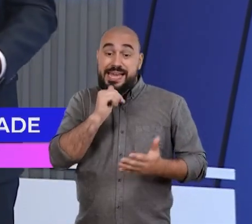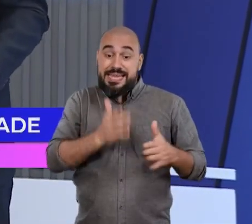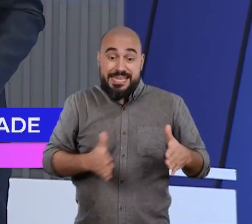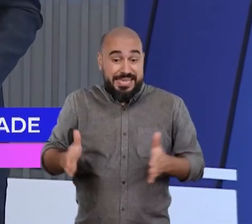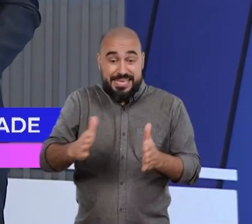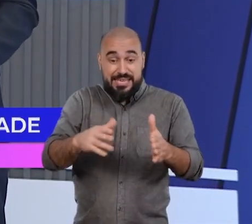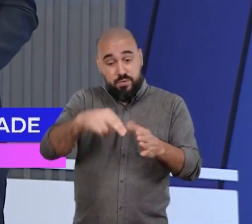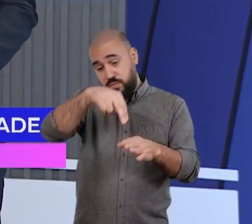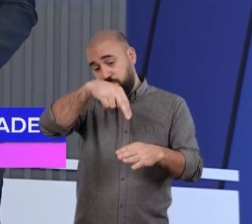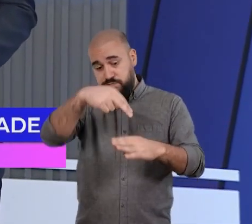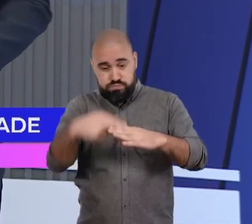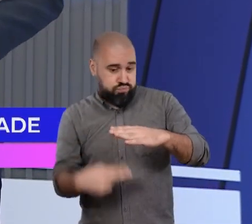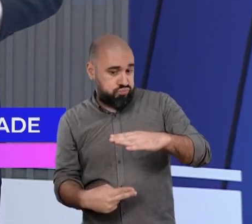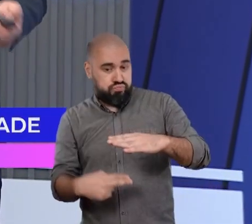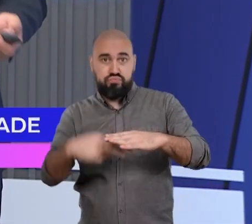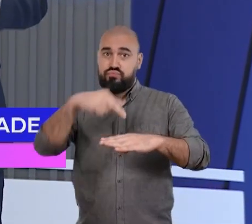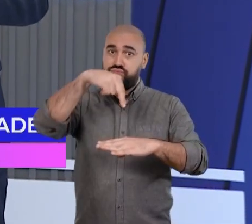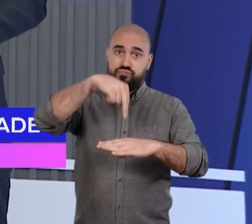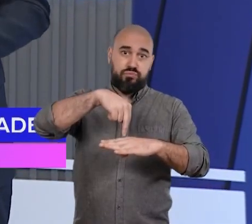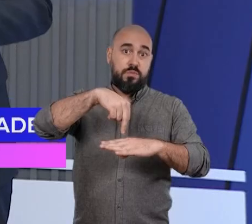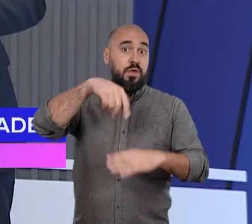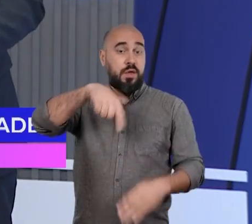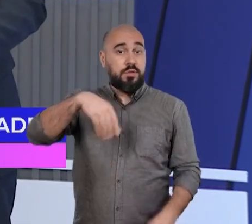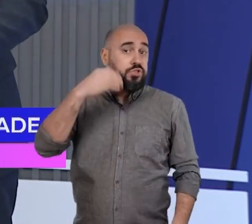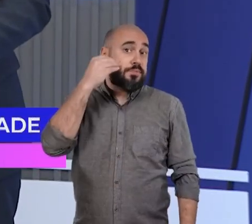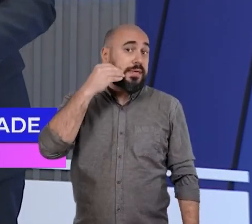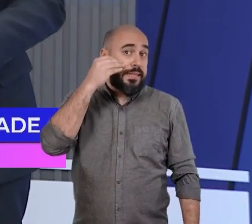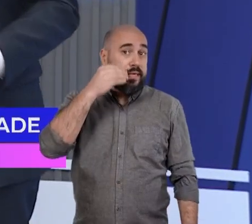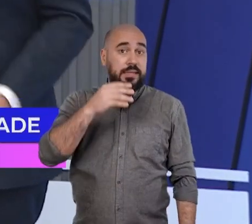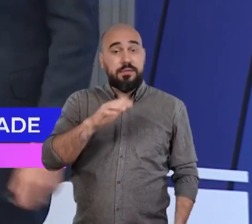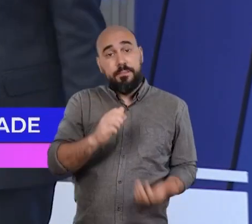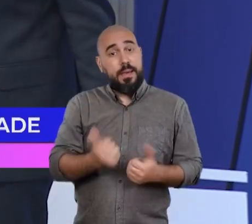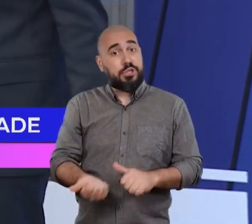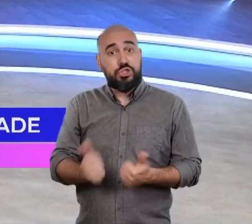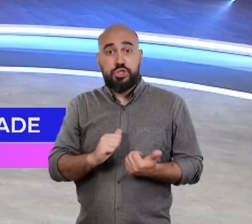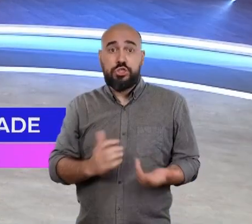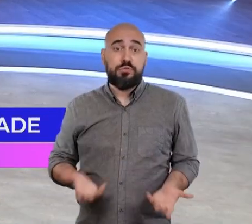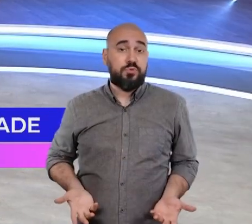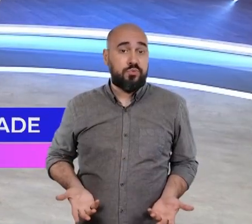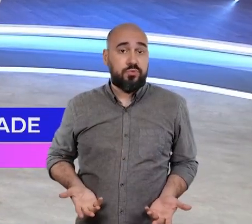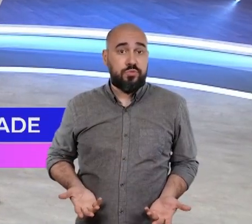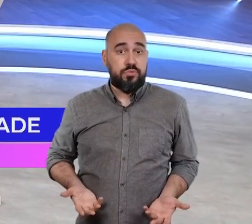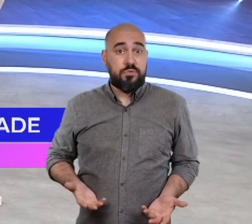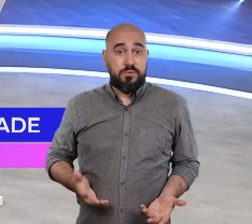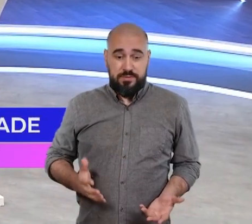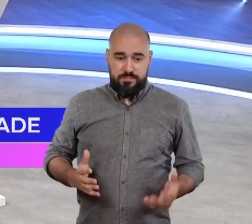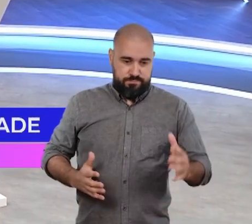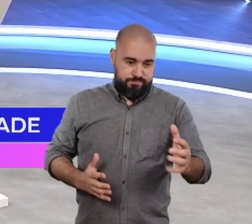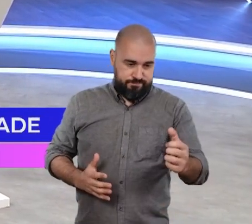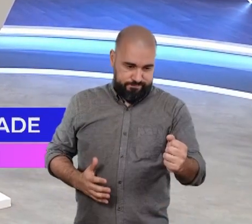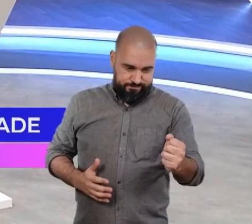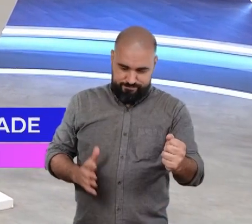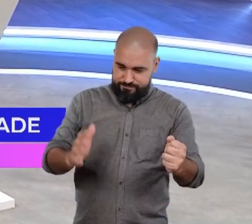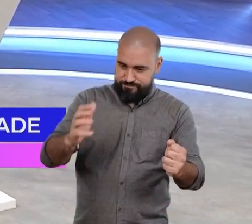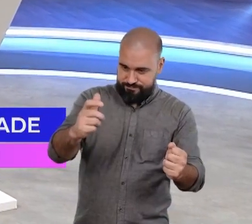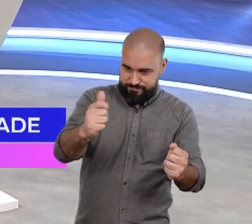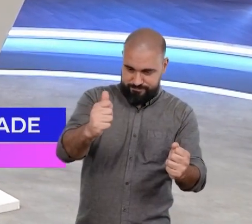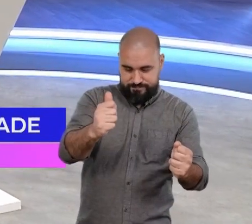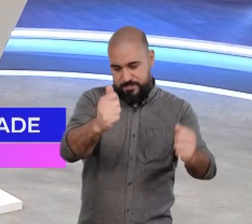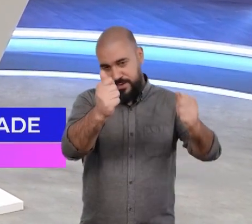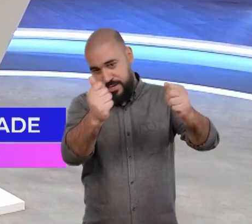e foi assim que Cristo passou pela experiência do batismo. A Bíblia não erra. Ela é